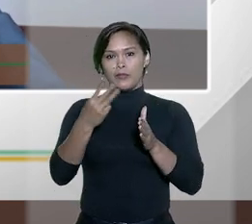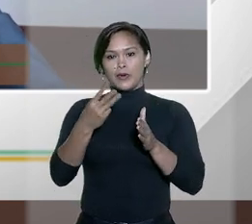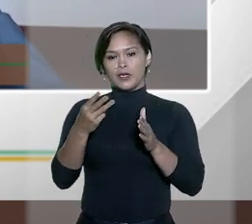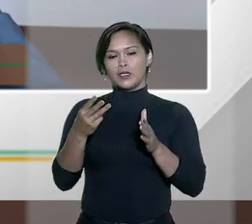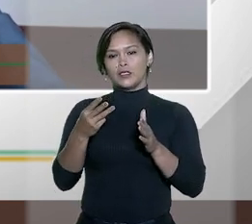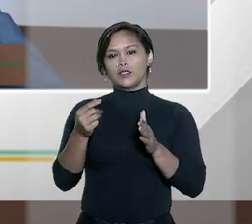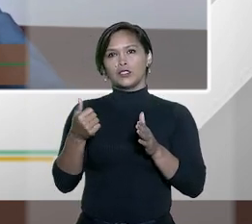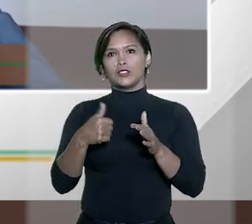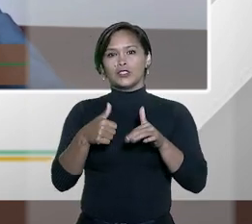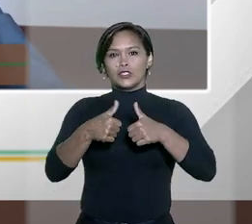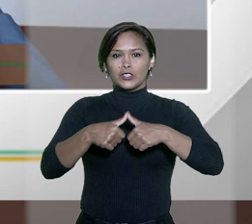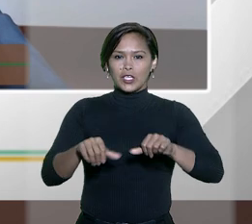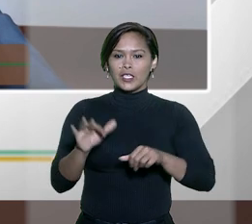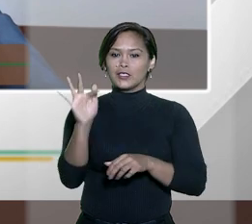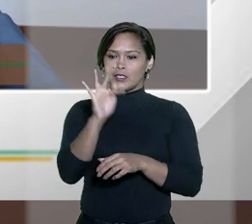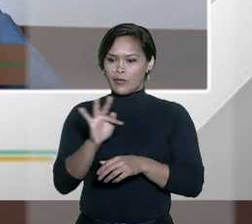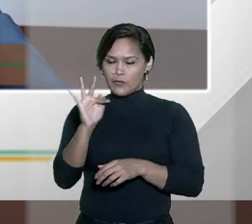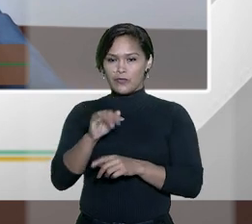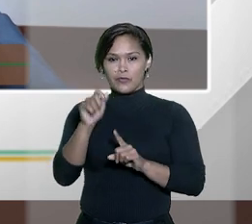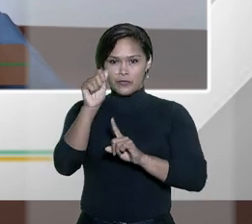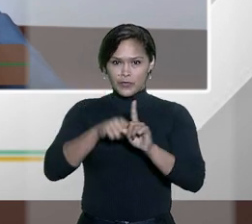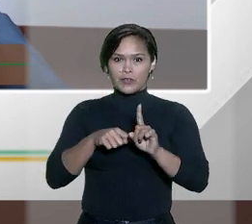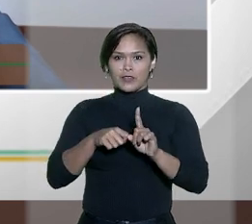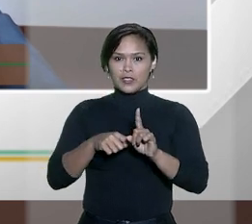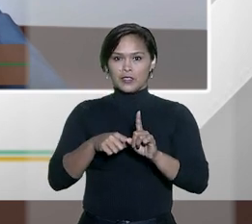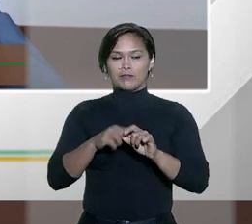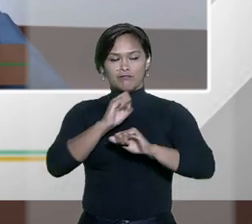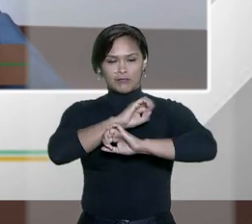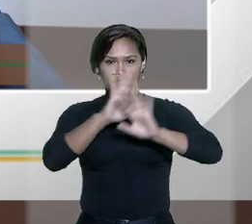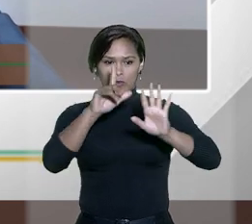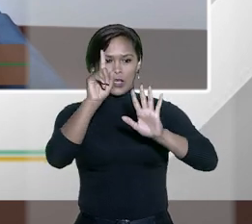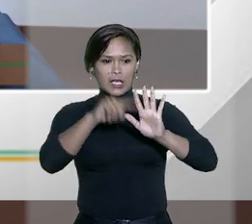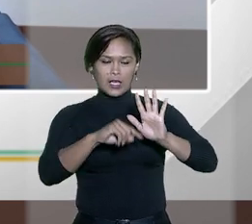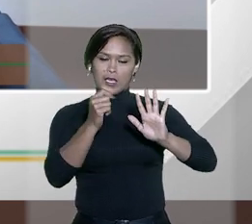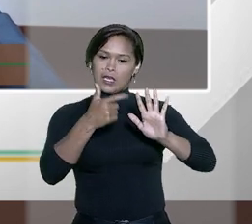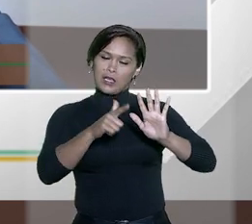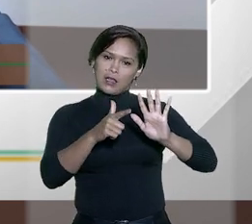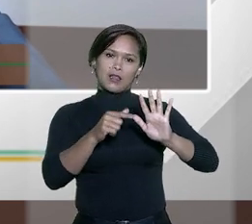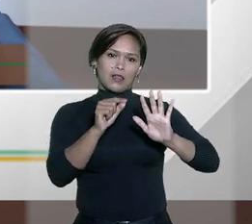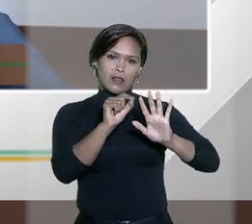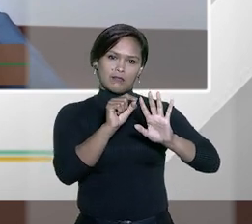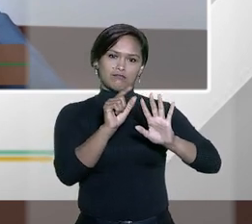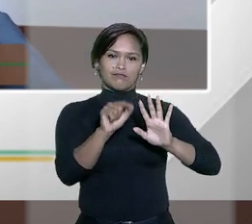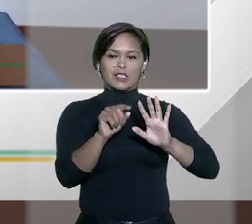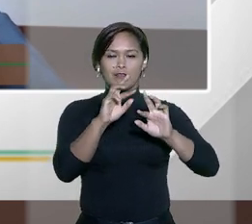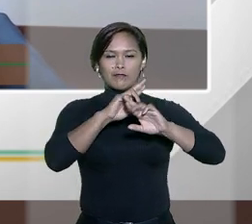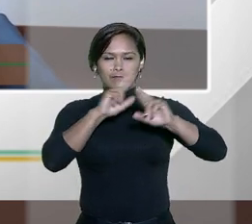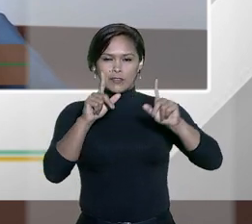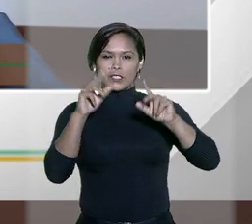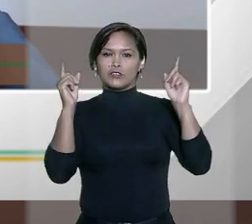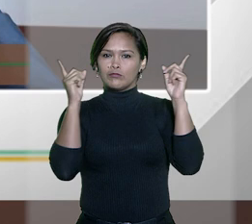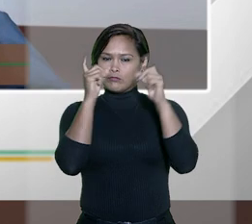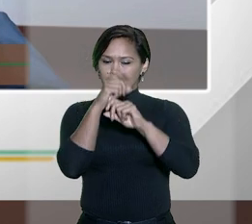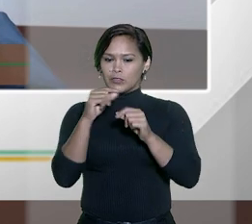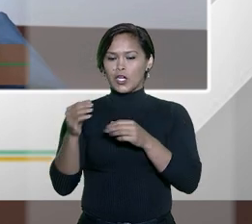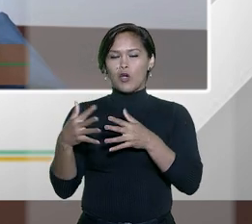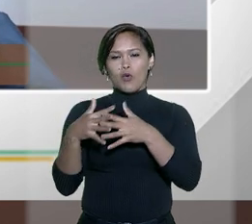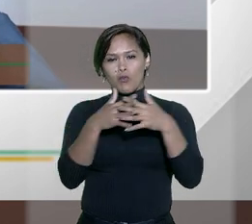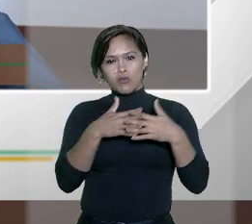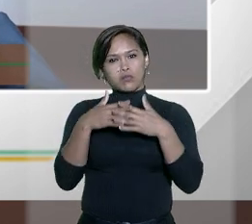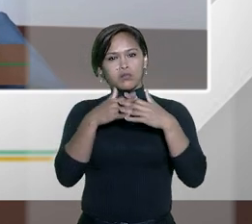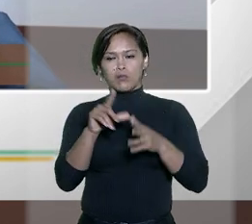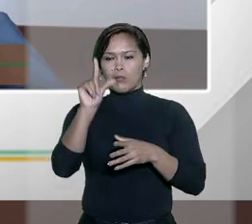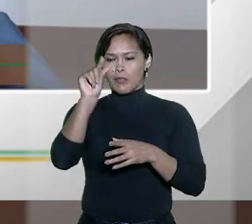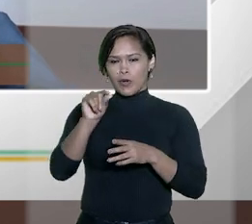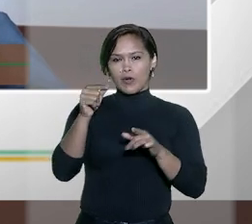final, estamos aqui meados de fevereiro, então é claro que isso, né, enfim, vai gerar algum tipo de